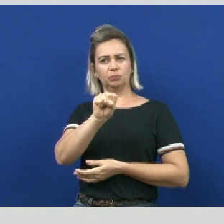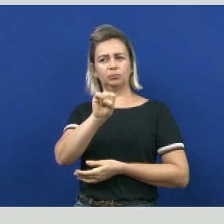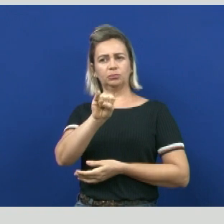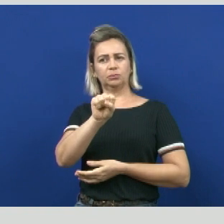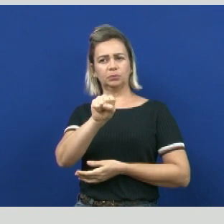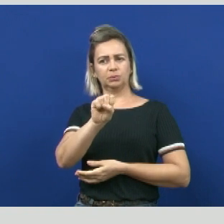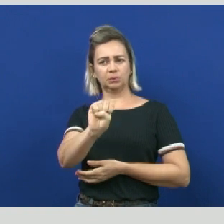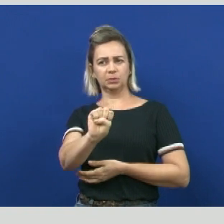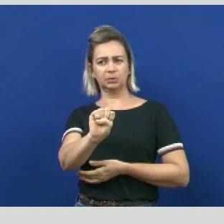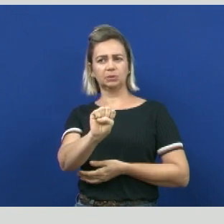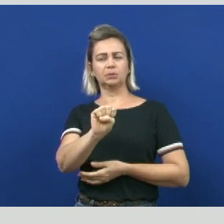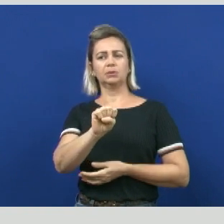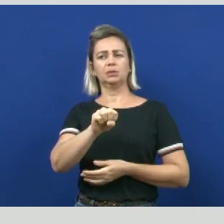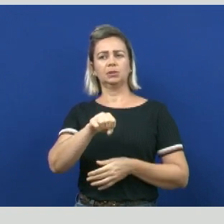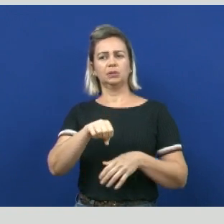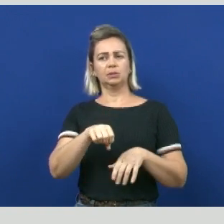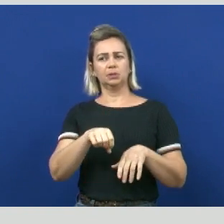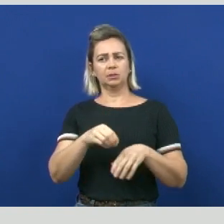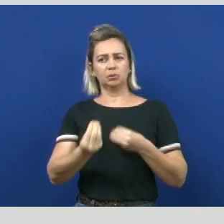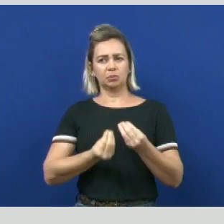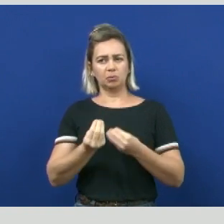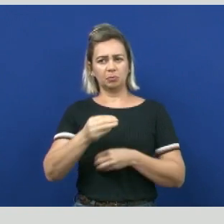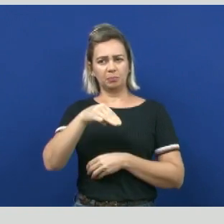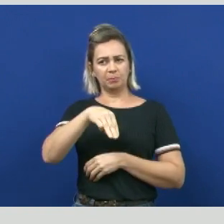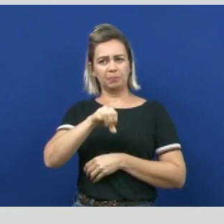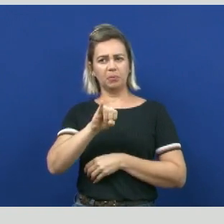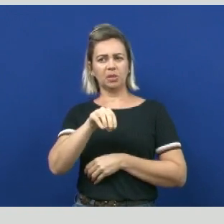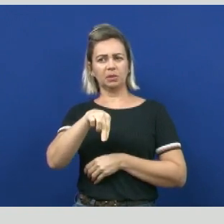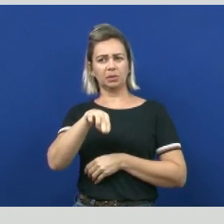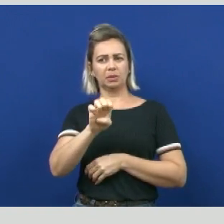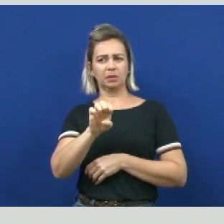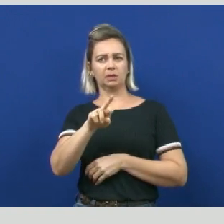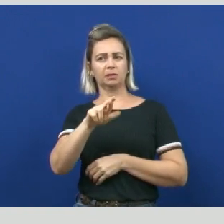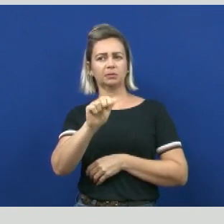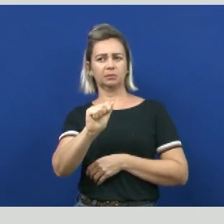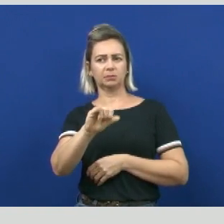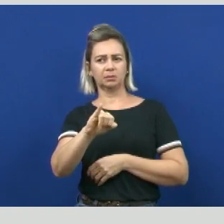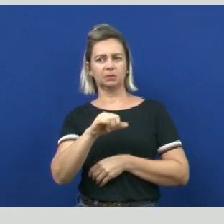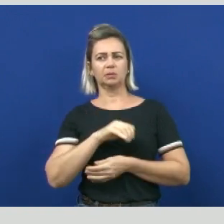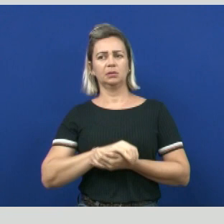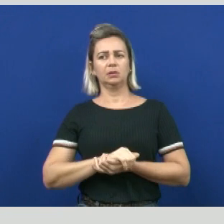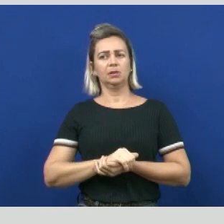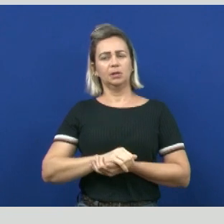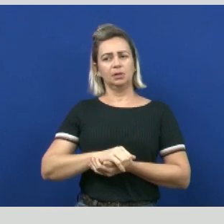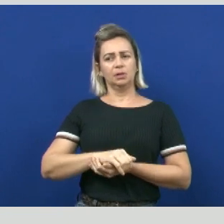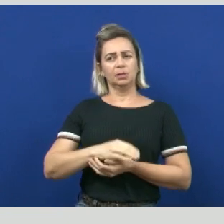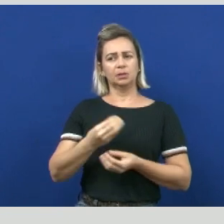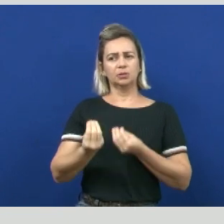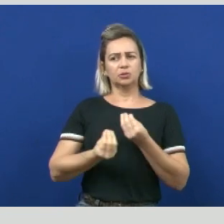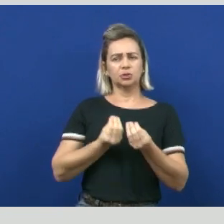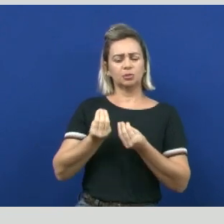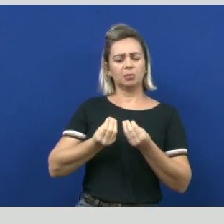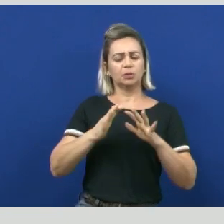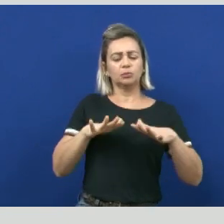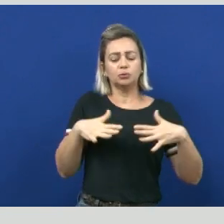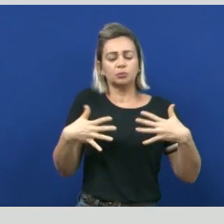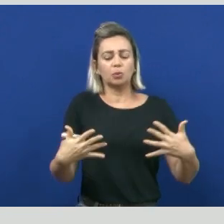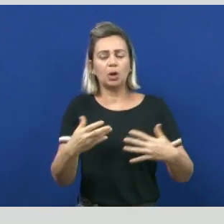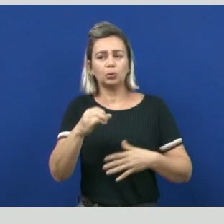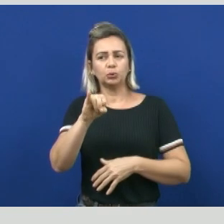estão presentes no nosso organismo na forma de íons, né? E que regulam diversas funções nas nossas células,